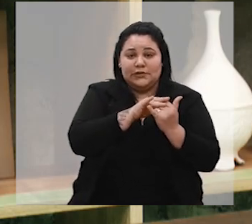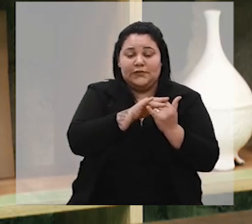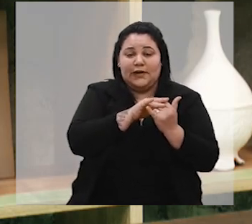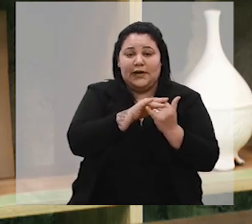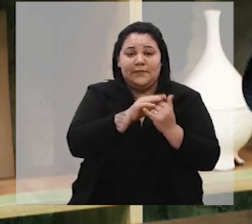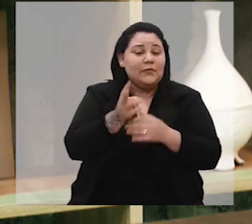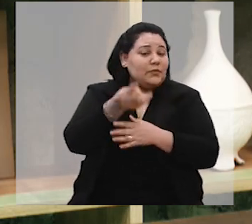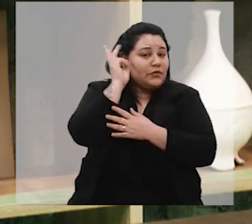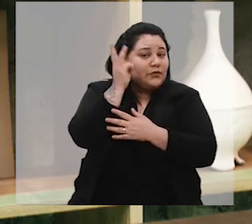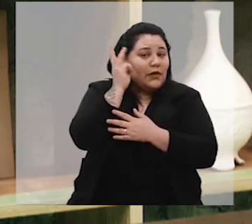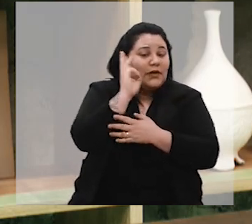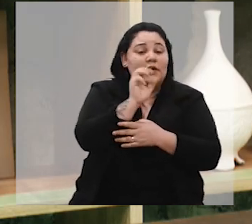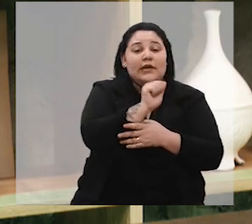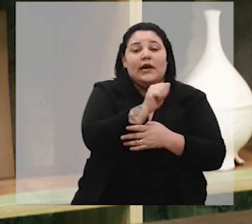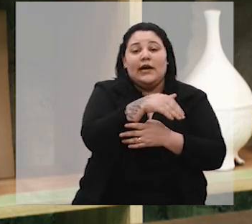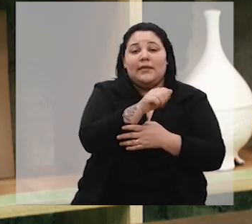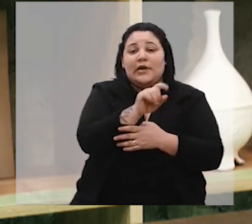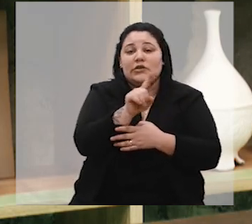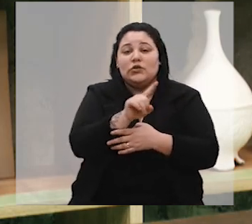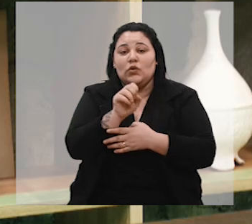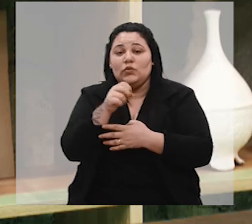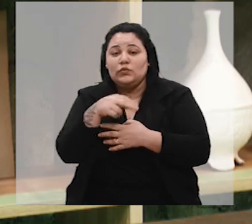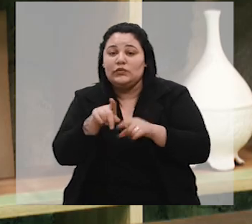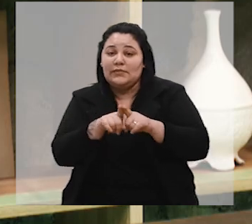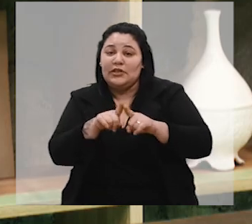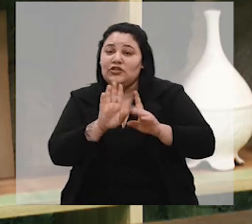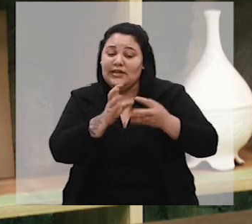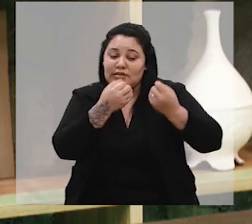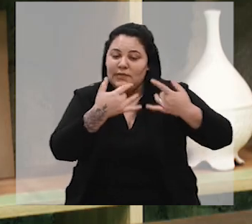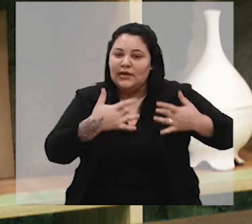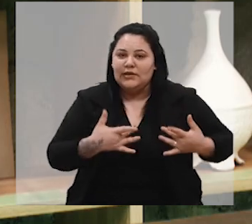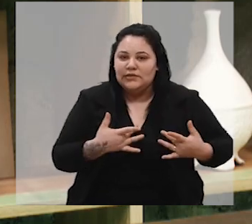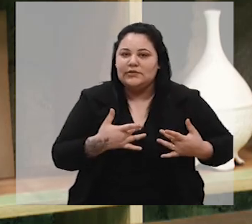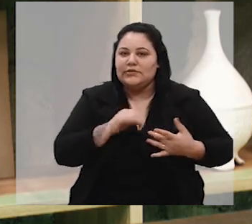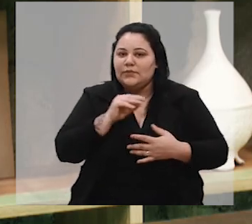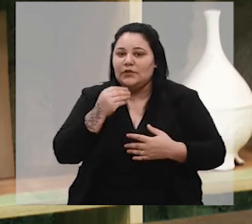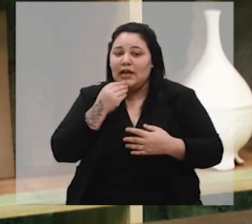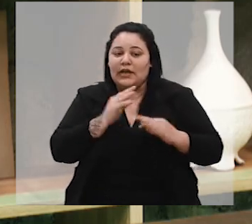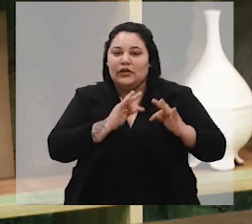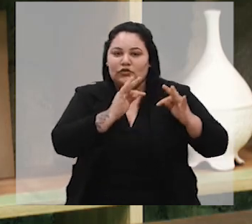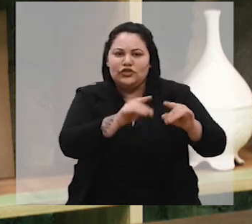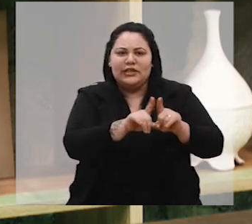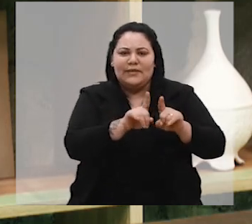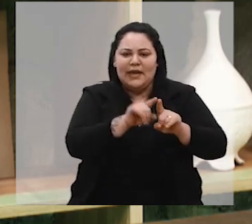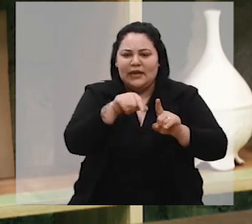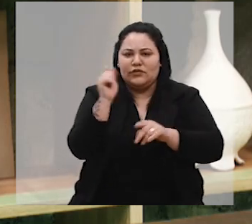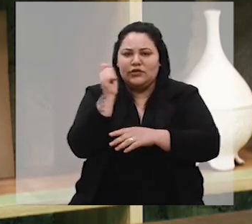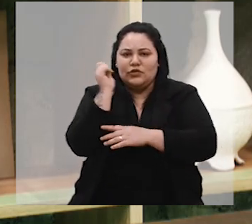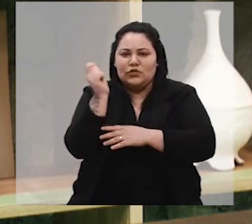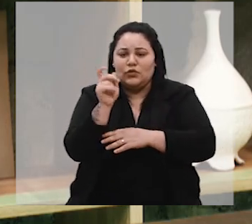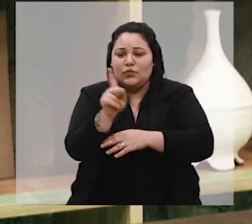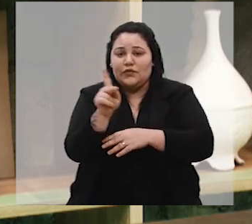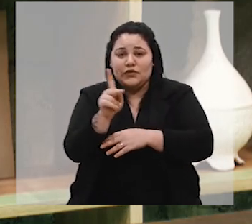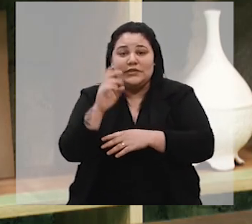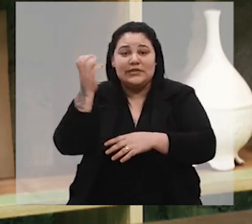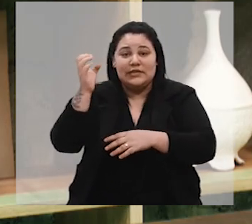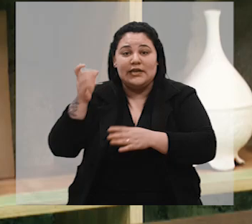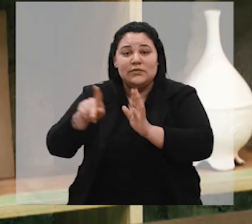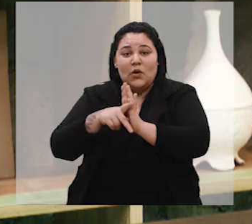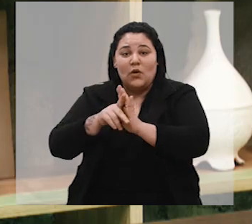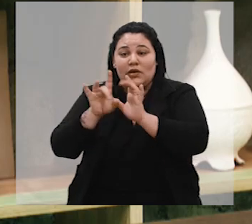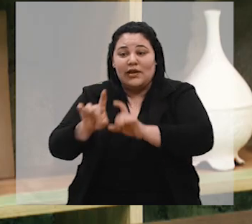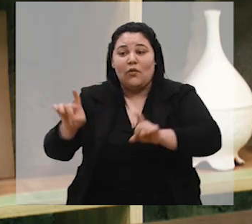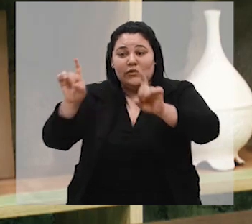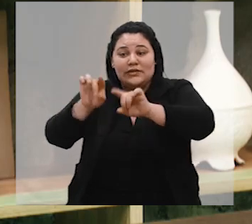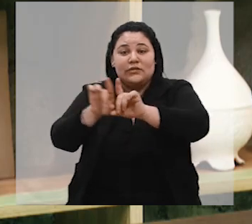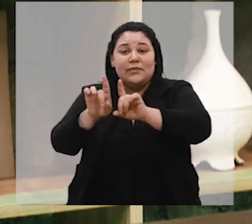está inteiramente falando sobre isso. A gente tem aqui o secretário de Tecnologia do TRE do Rio Grande do Sul, professoras de Ciência da